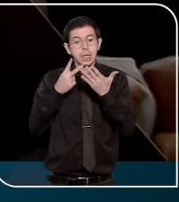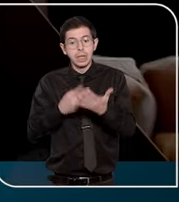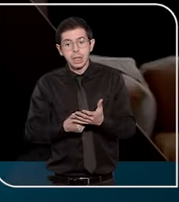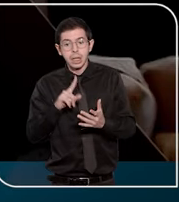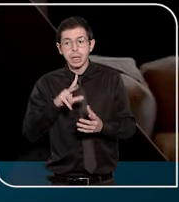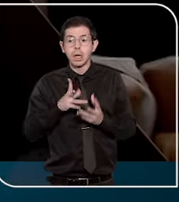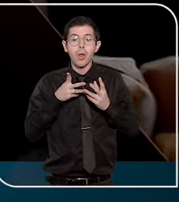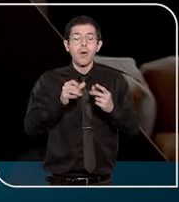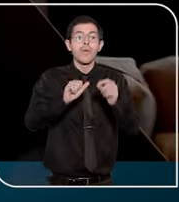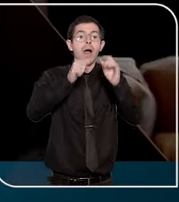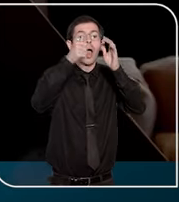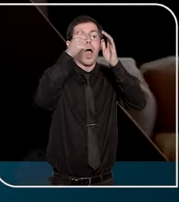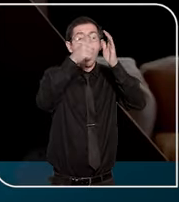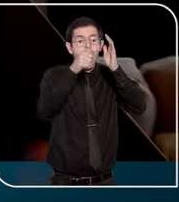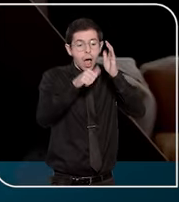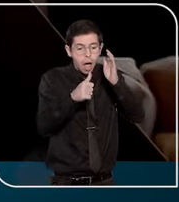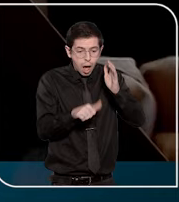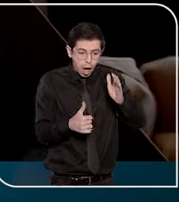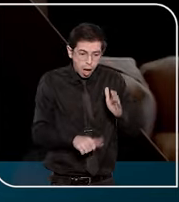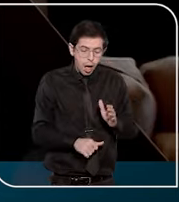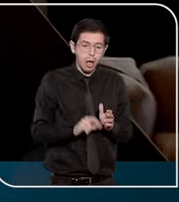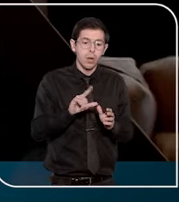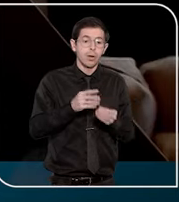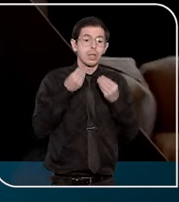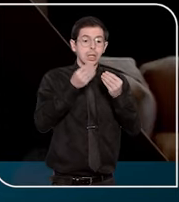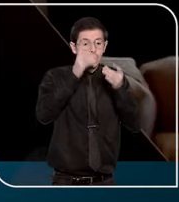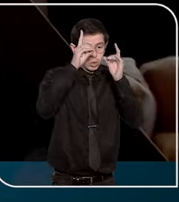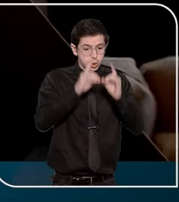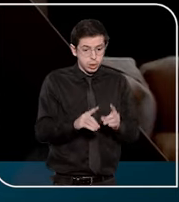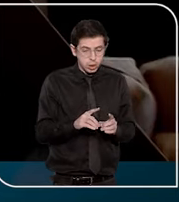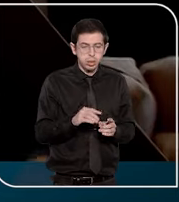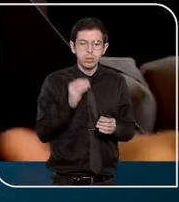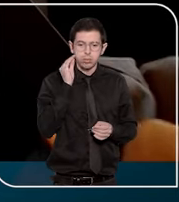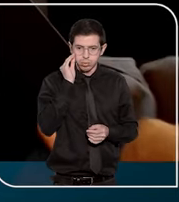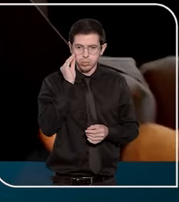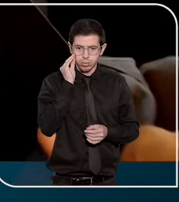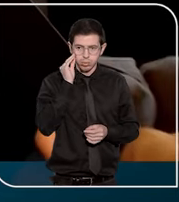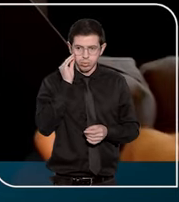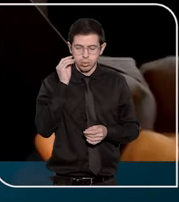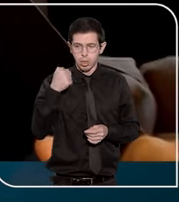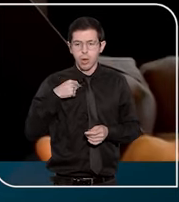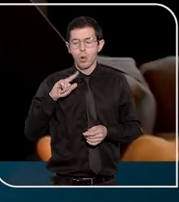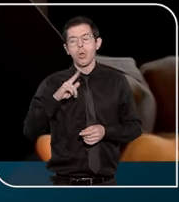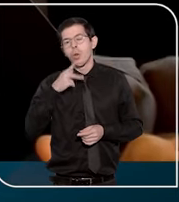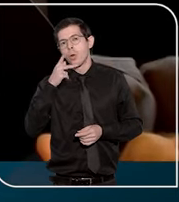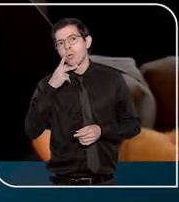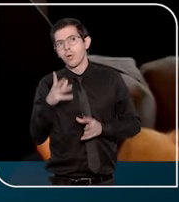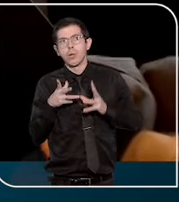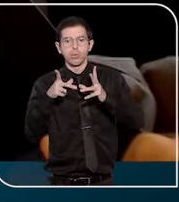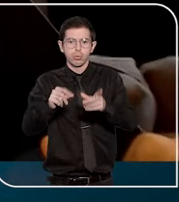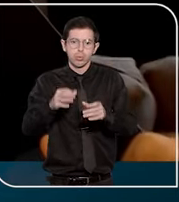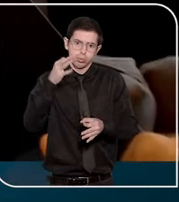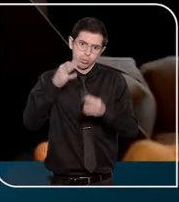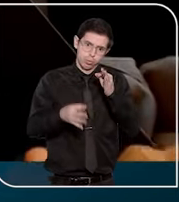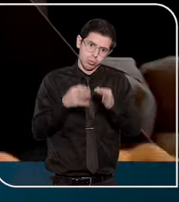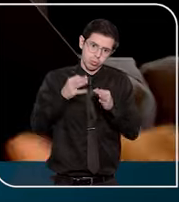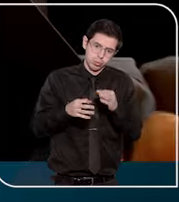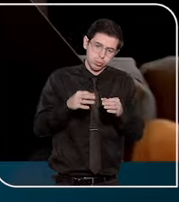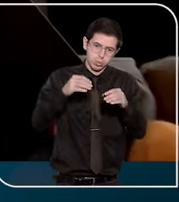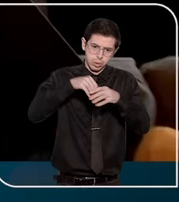vai apreciar o direito, não vai apreciar a causa. Tudo bem. Eu não estou dizendo que todos os juízes e tribunais